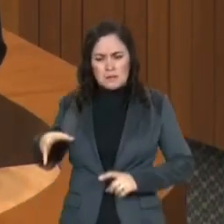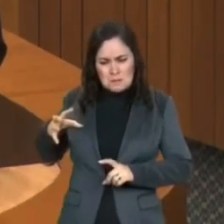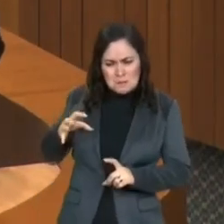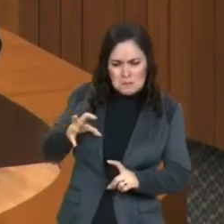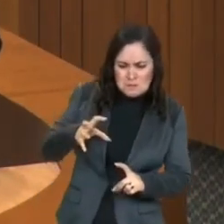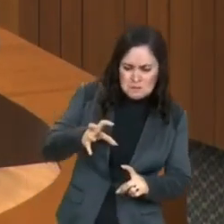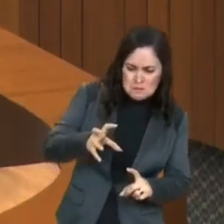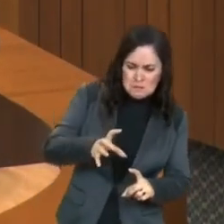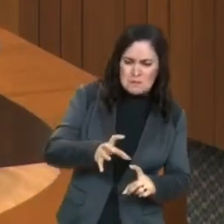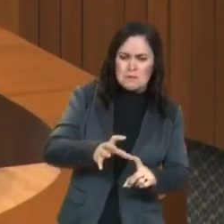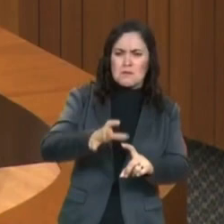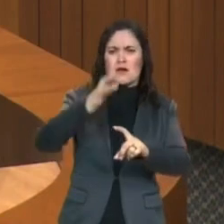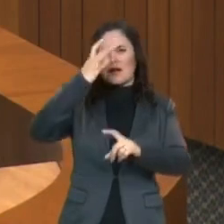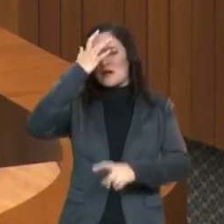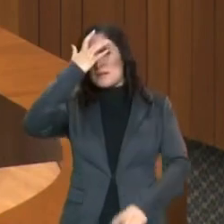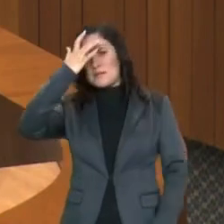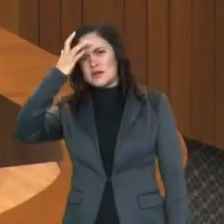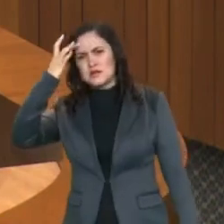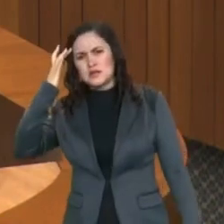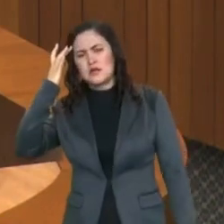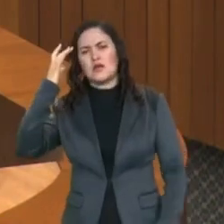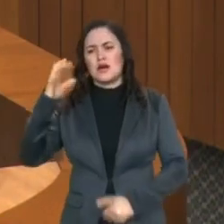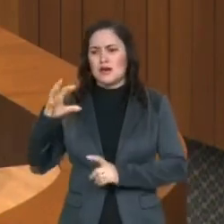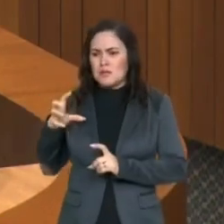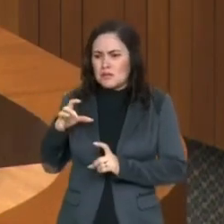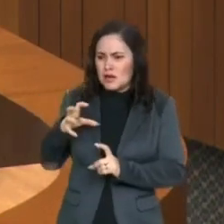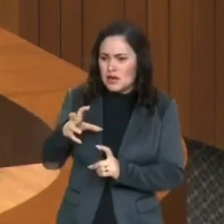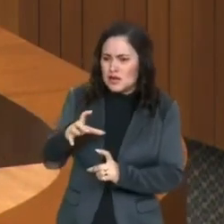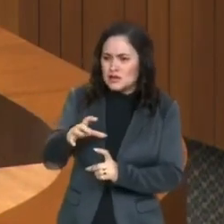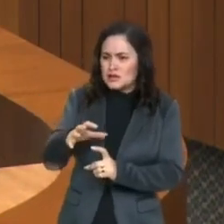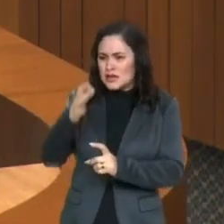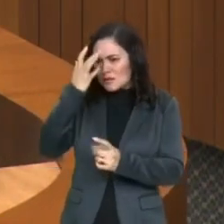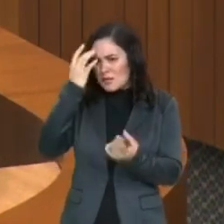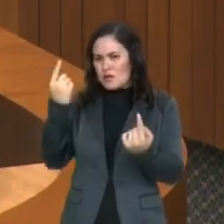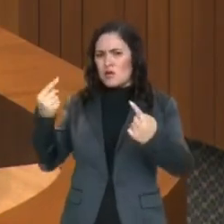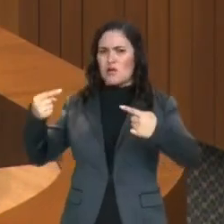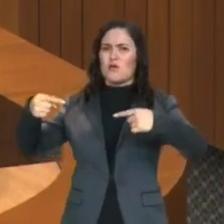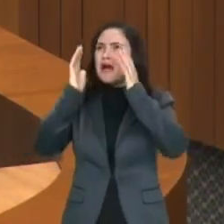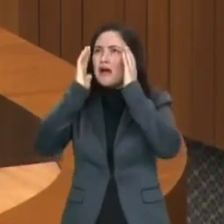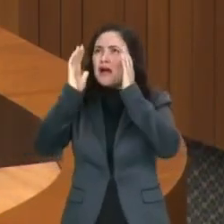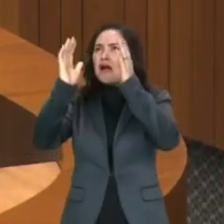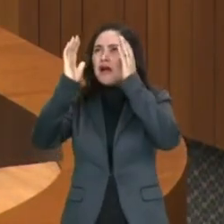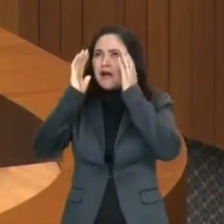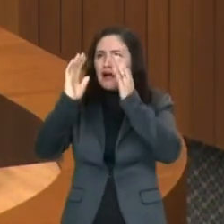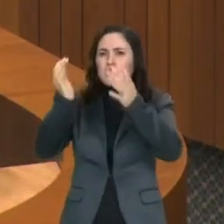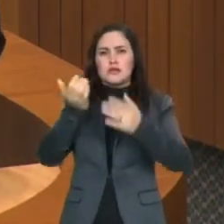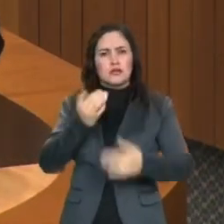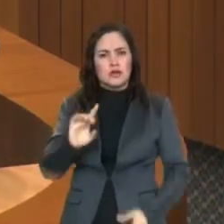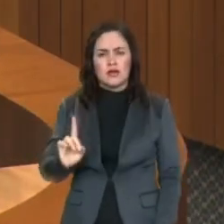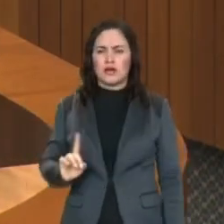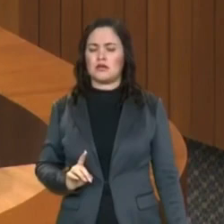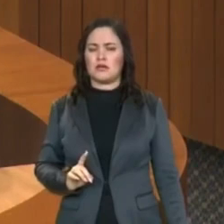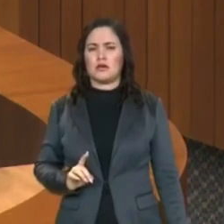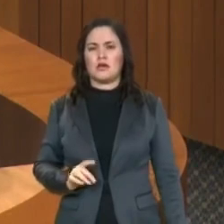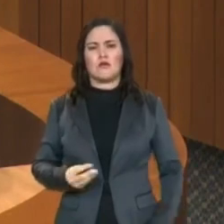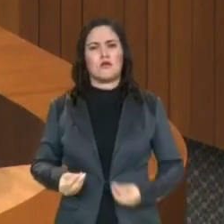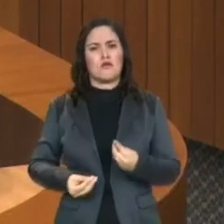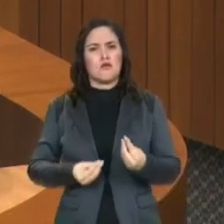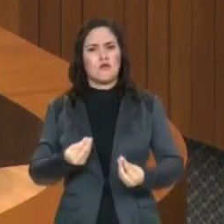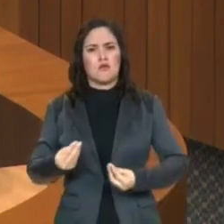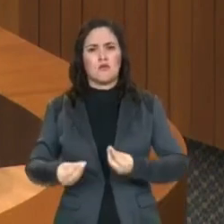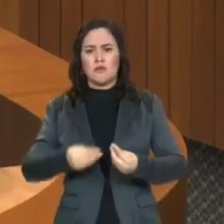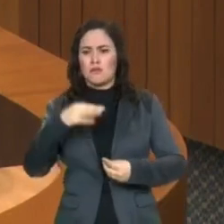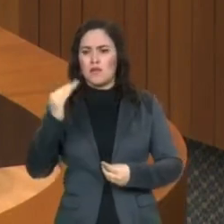pessoas lá em cima, que está perseguindo os adversários dele, que não baixa a cabeça aqui embaixo. Até quando coisa